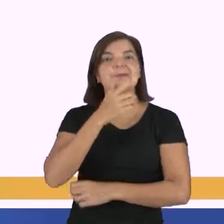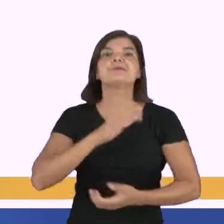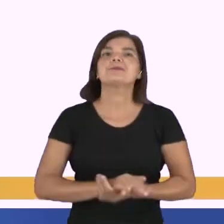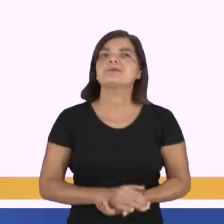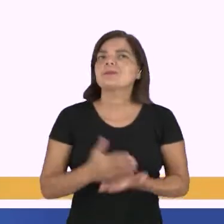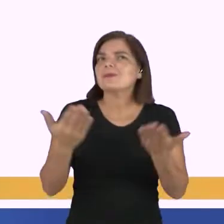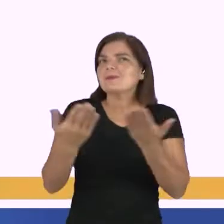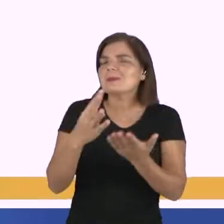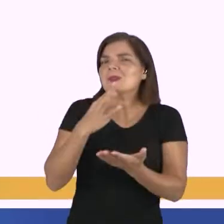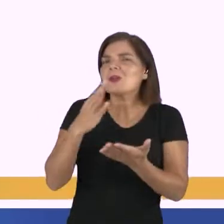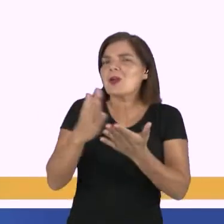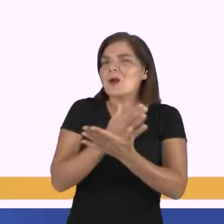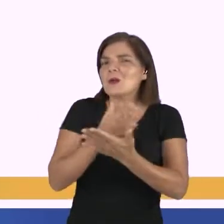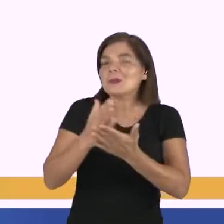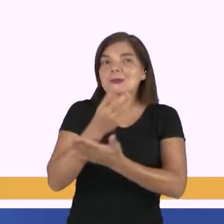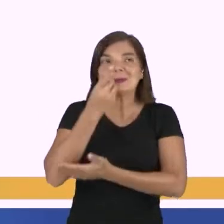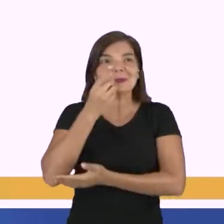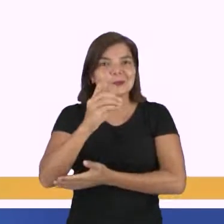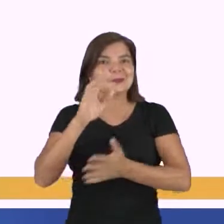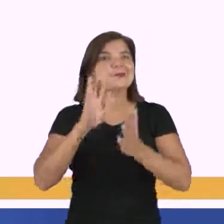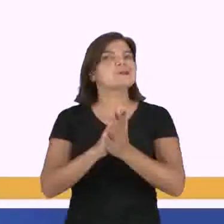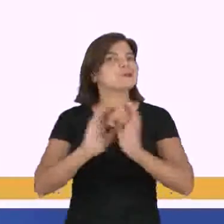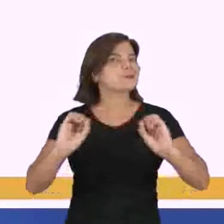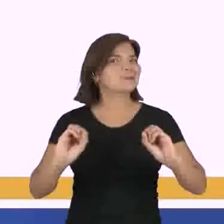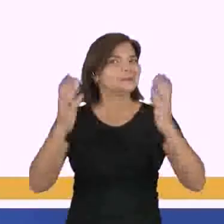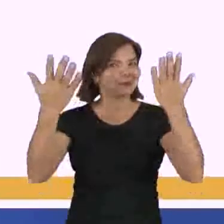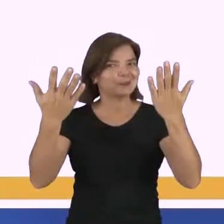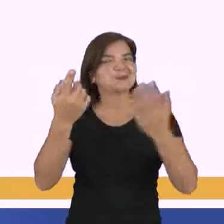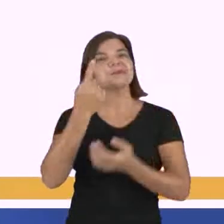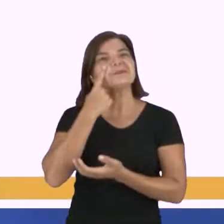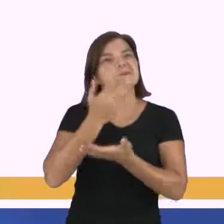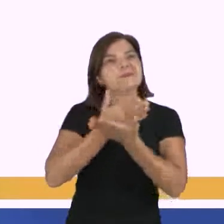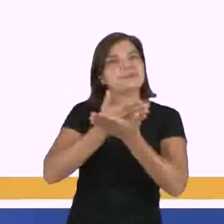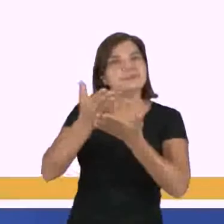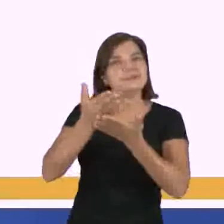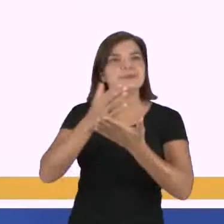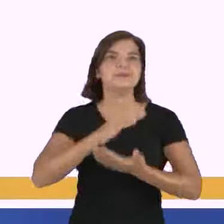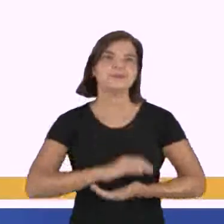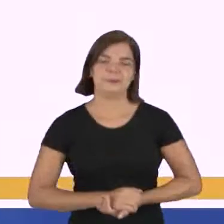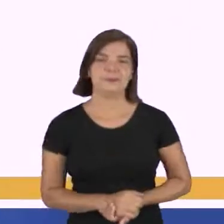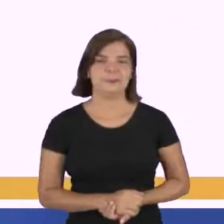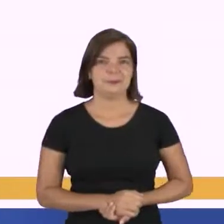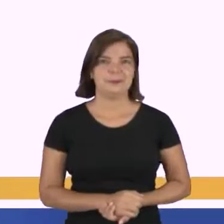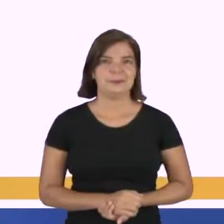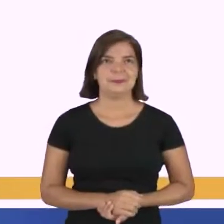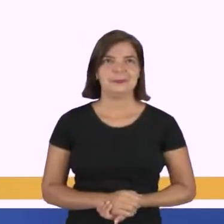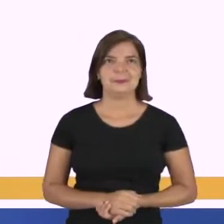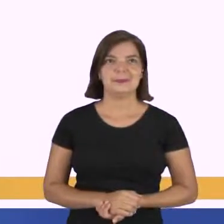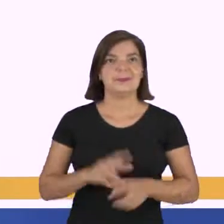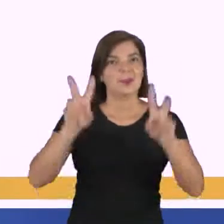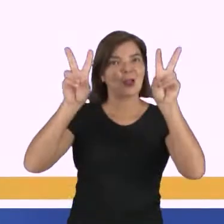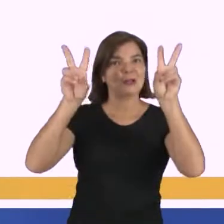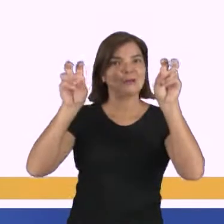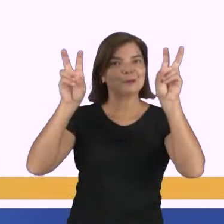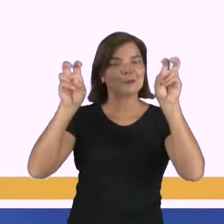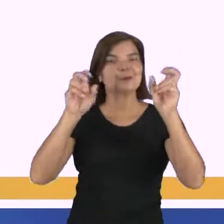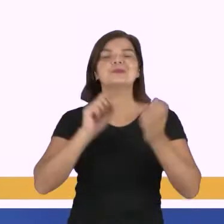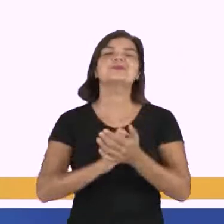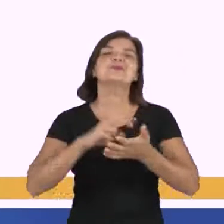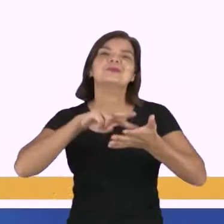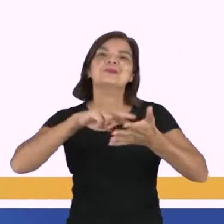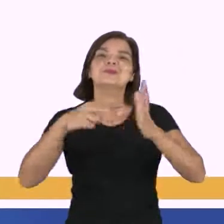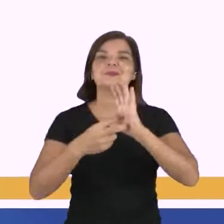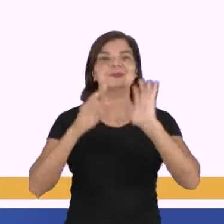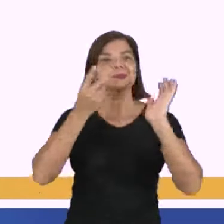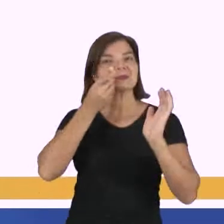vamos conhecer algumas dessas datas comemorativas. Então vamos iniciar aí por Valentine's Day, que é o